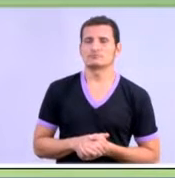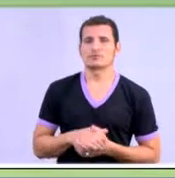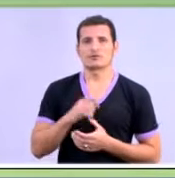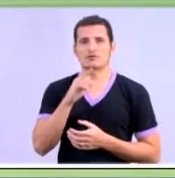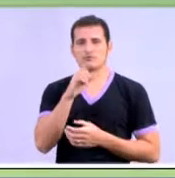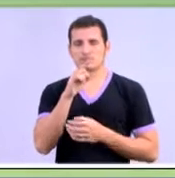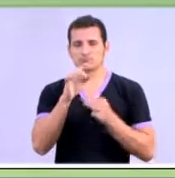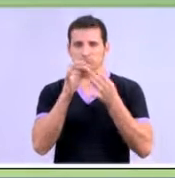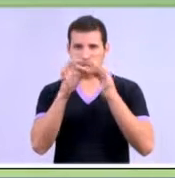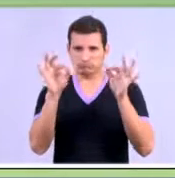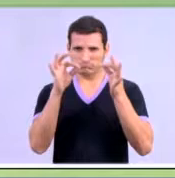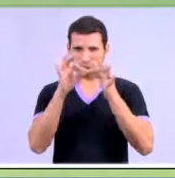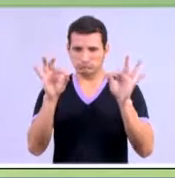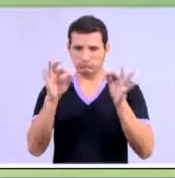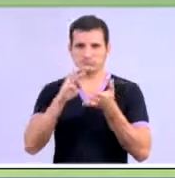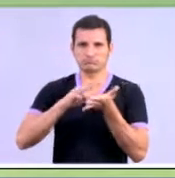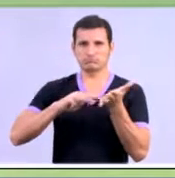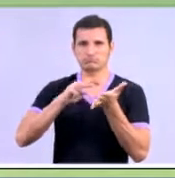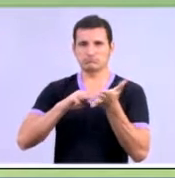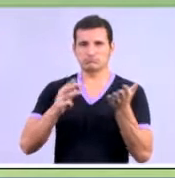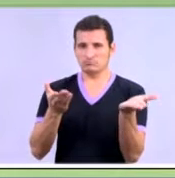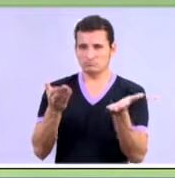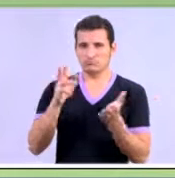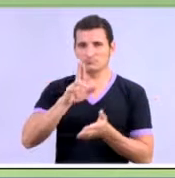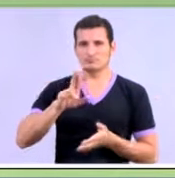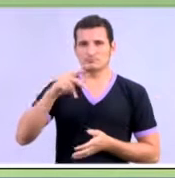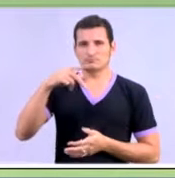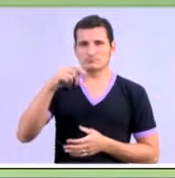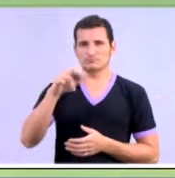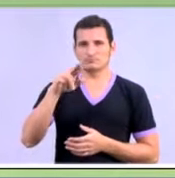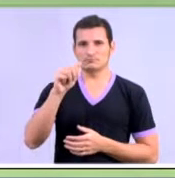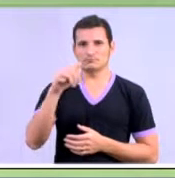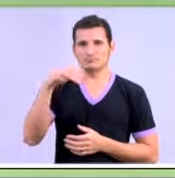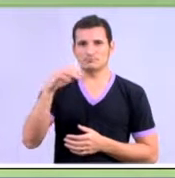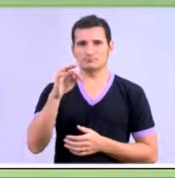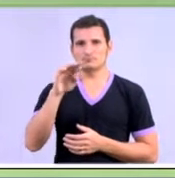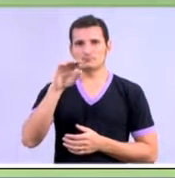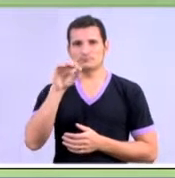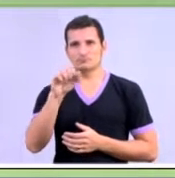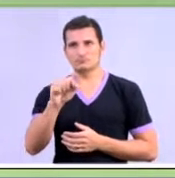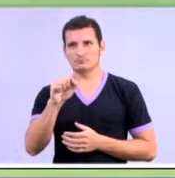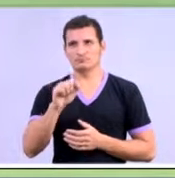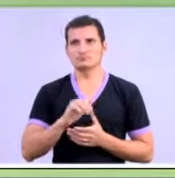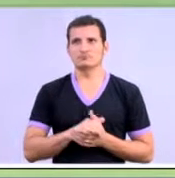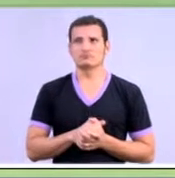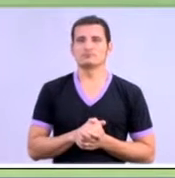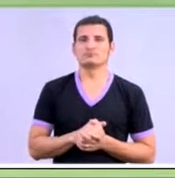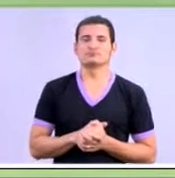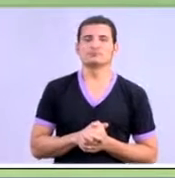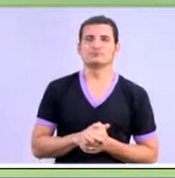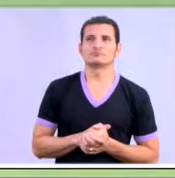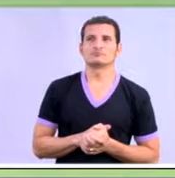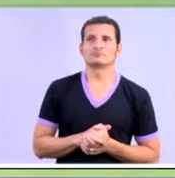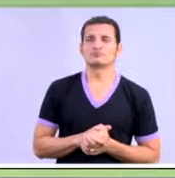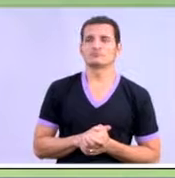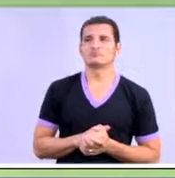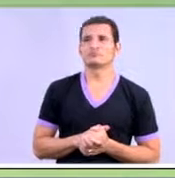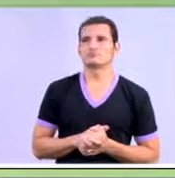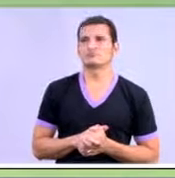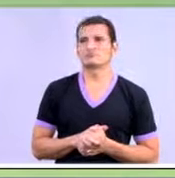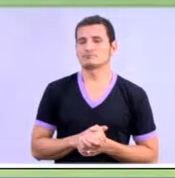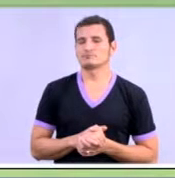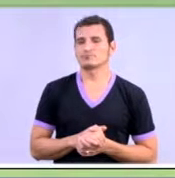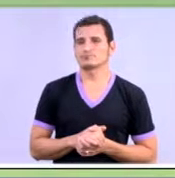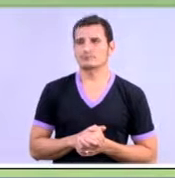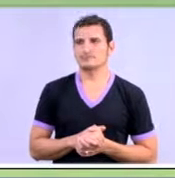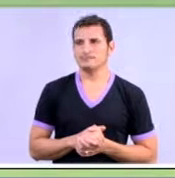sintaxe, né, do método, agora usando parâmetros, visibilidade, o tipo de retorno, o nome do método.